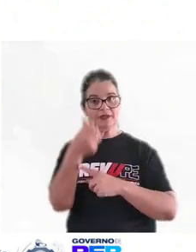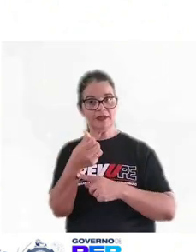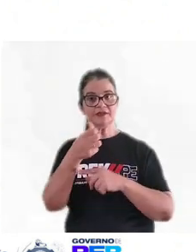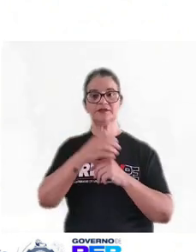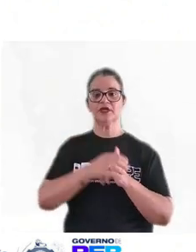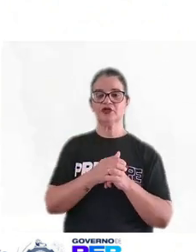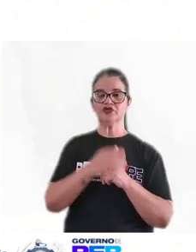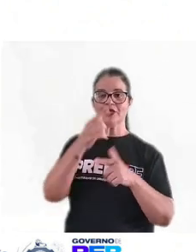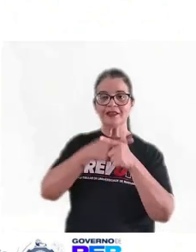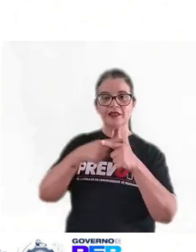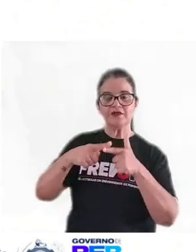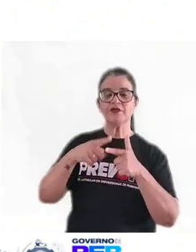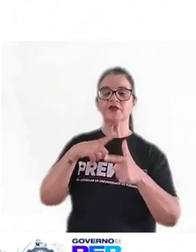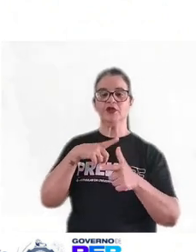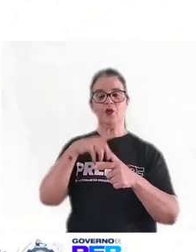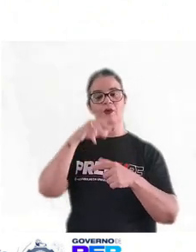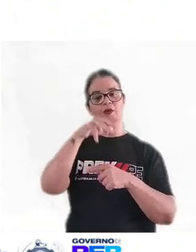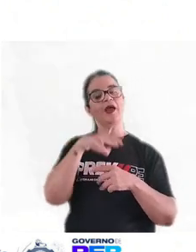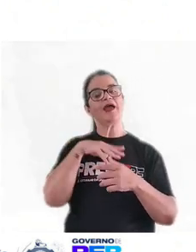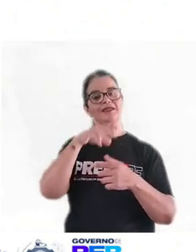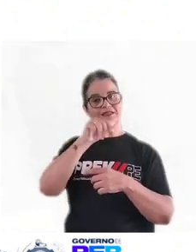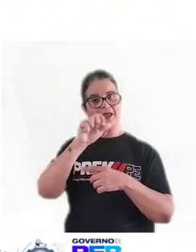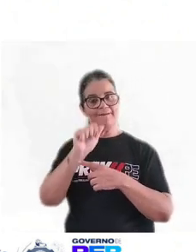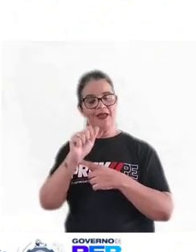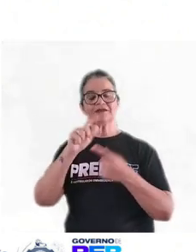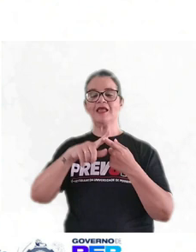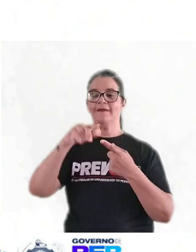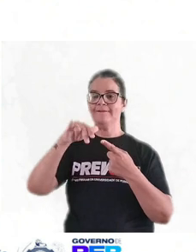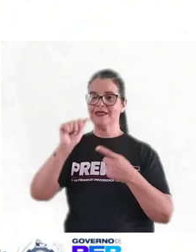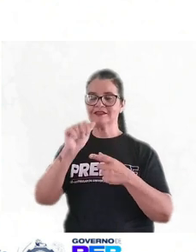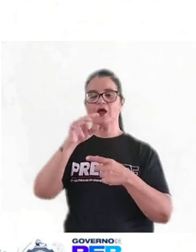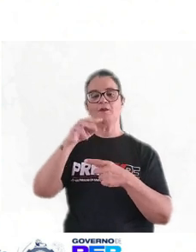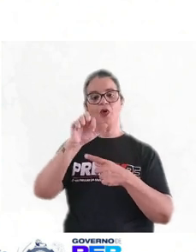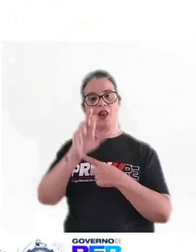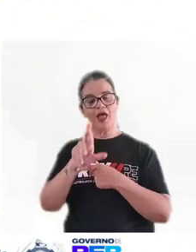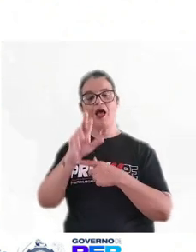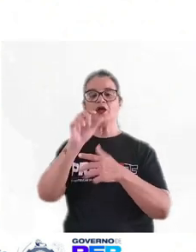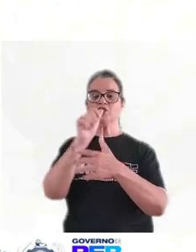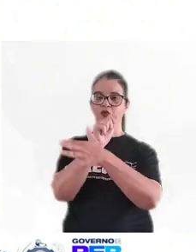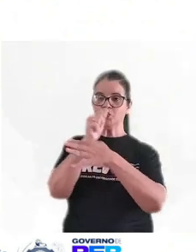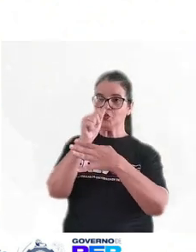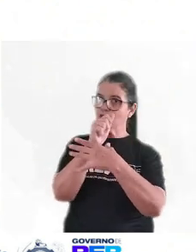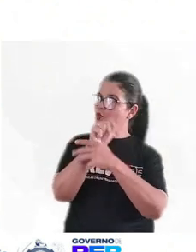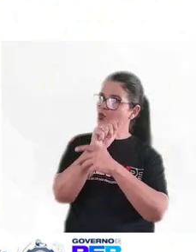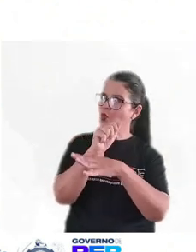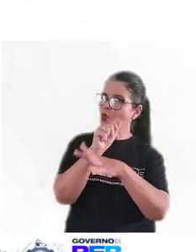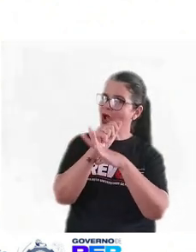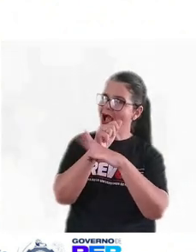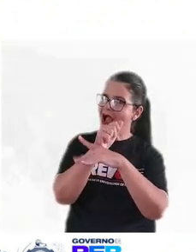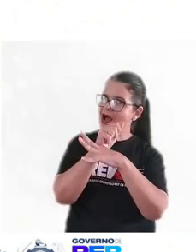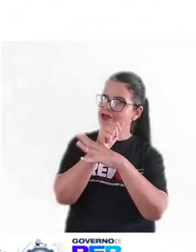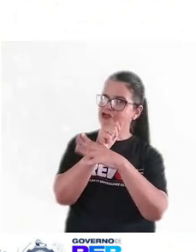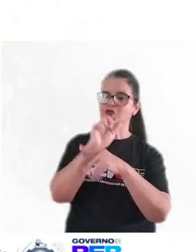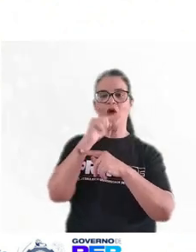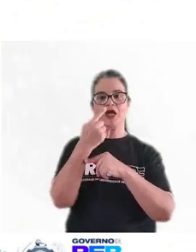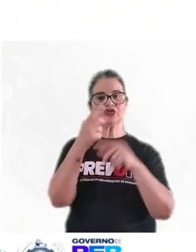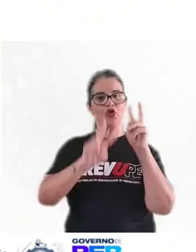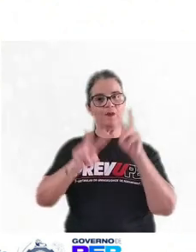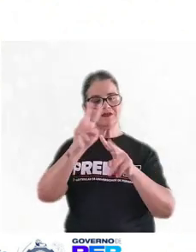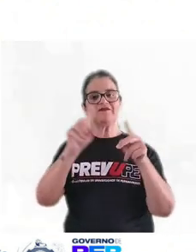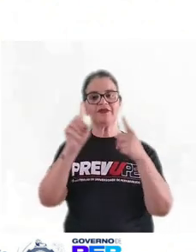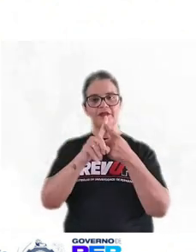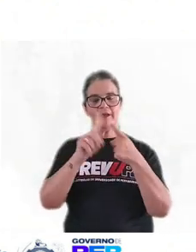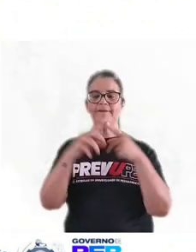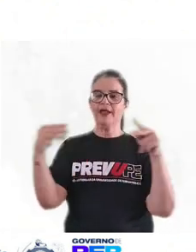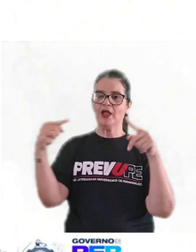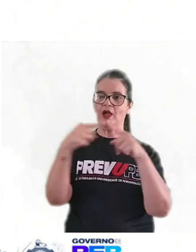clorídrico foi 36. Dividindo essa massa que foi dada pela massa molar do ácido clorídrico, a gente observa que